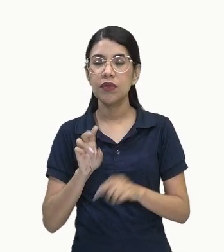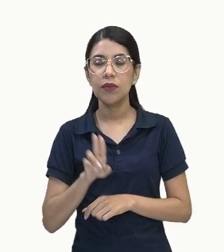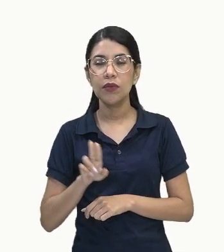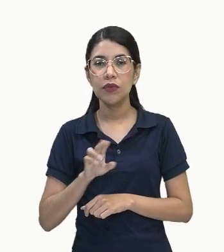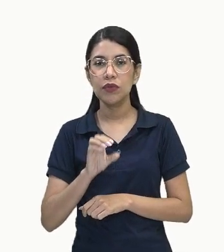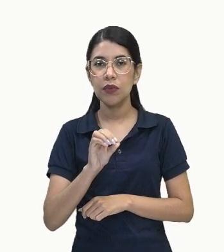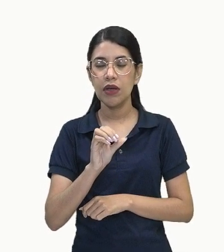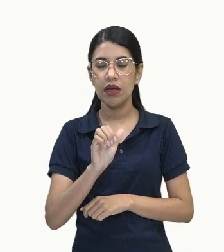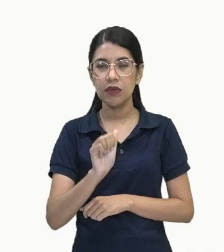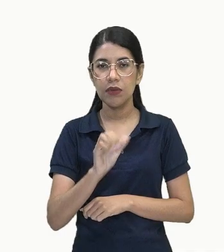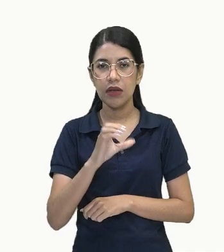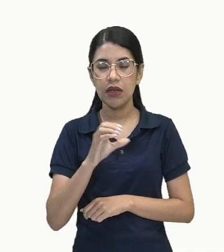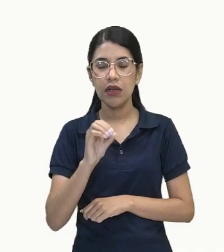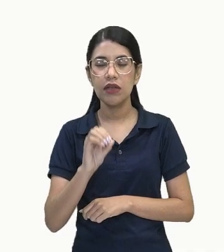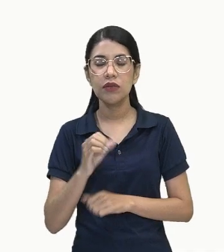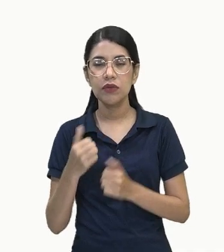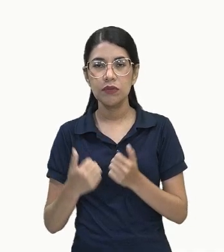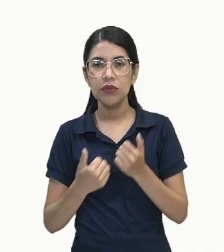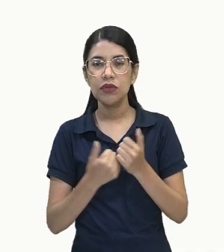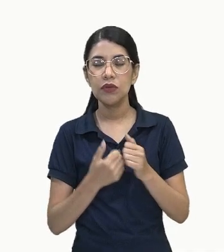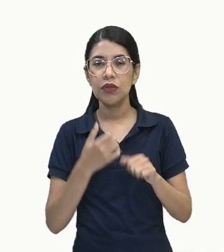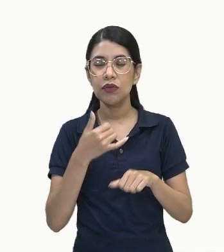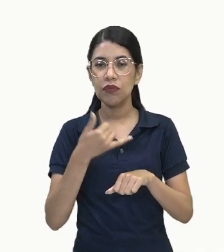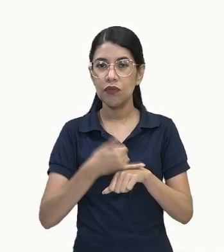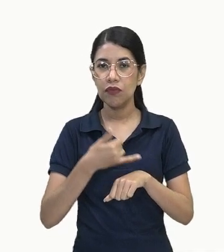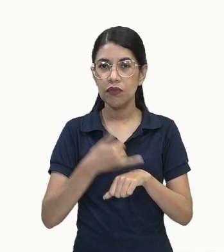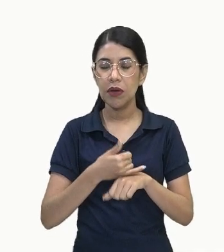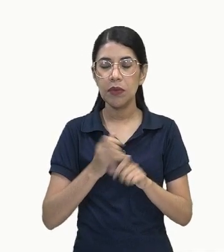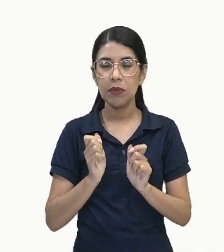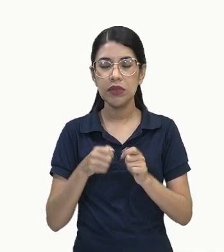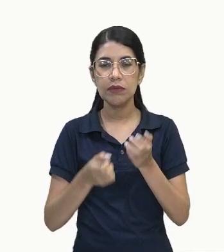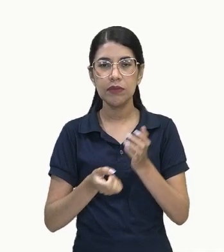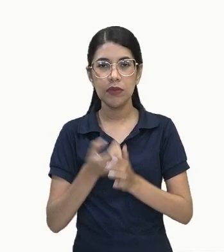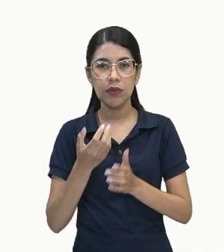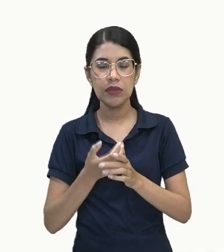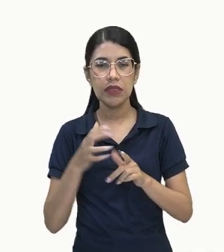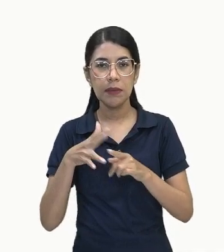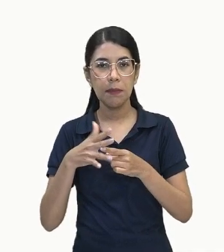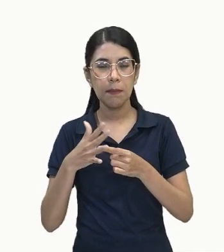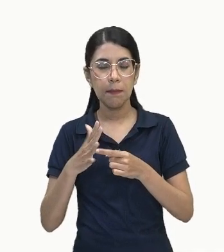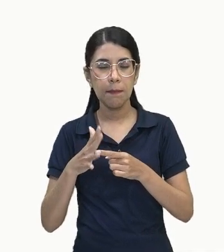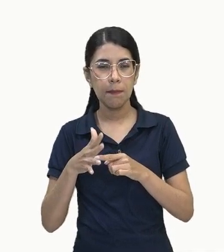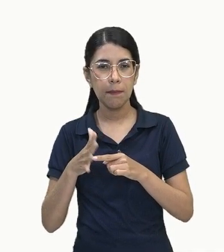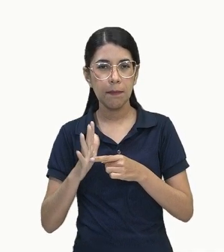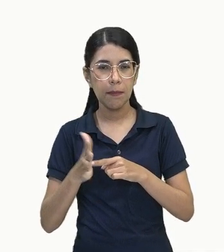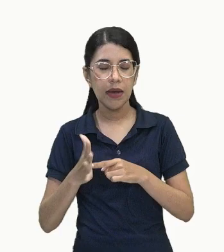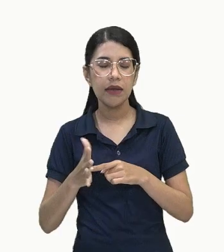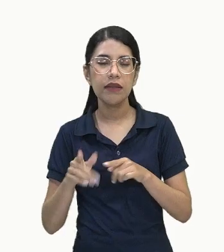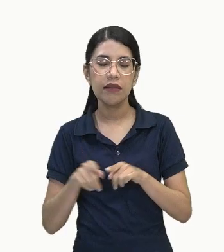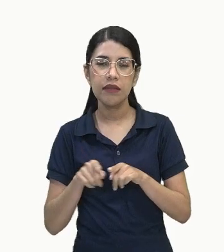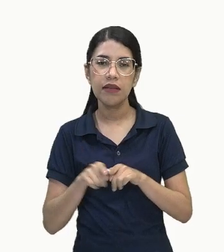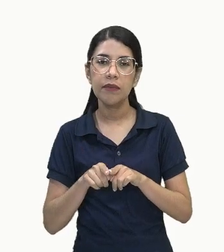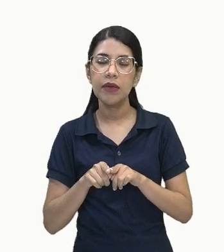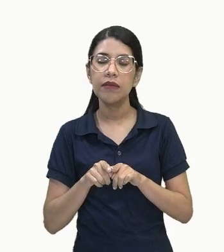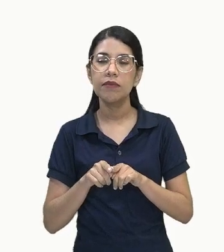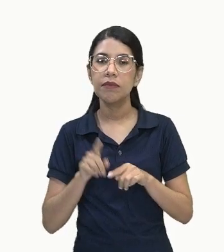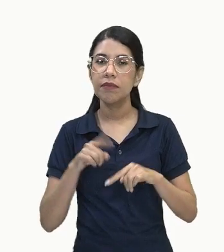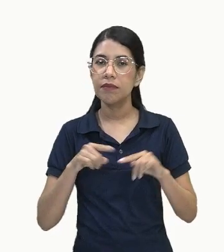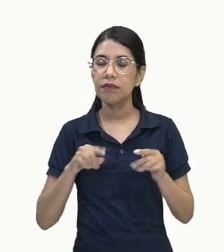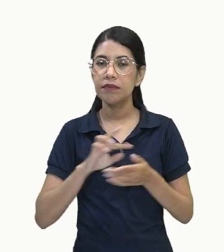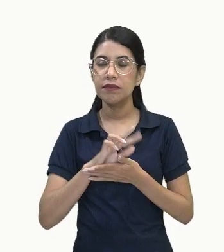aço e a substituição do ferro para a construção de maquinário e produtos também merece destaque, mas